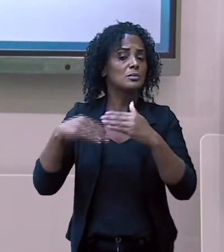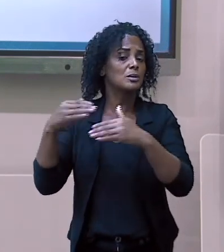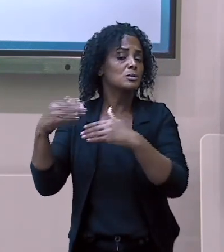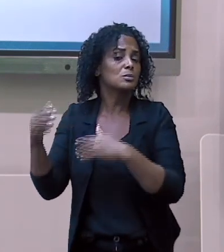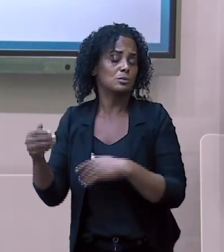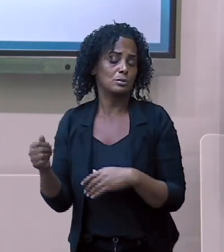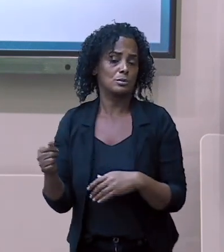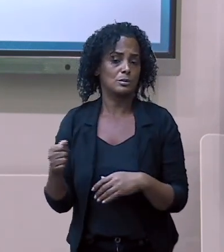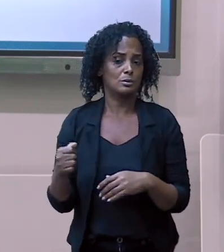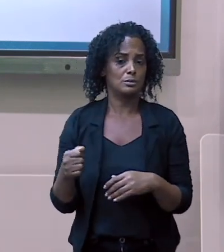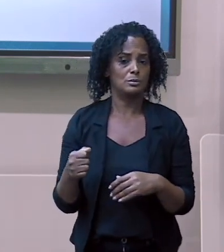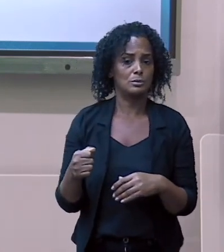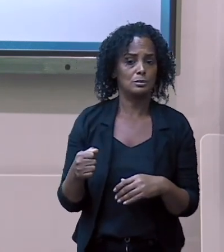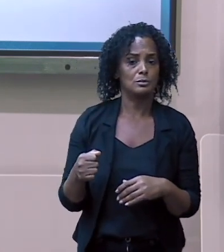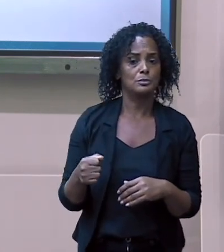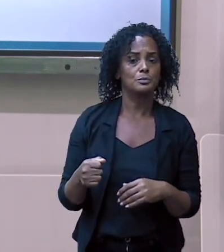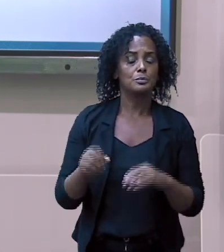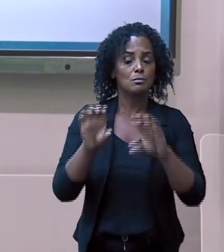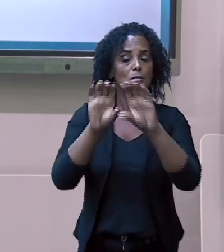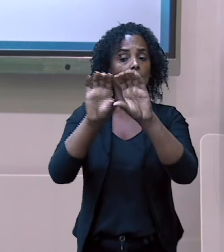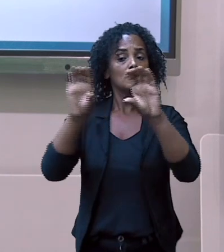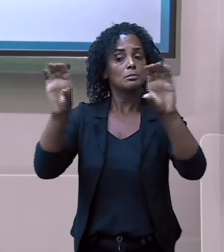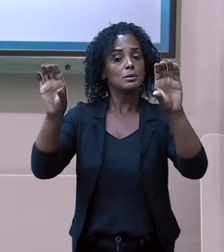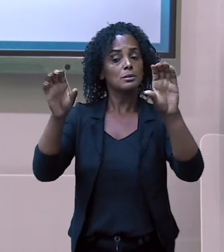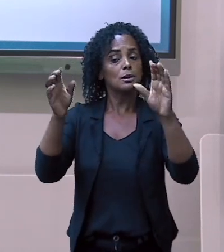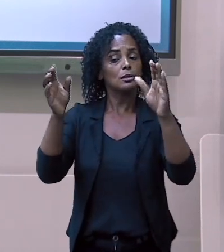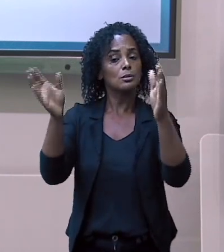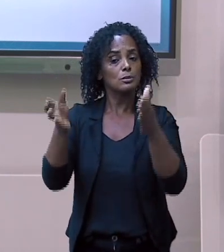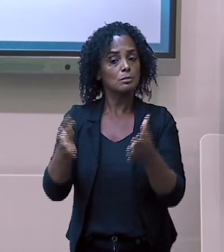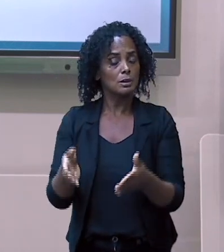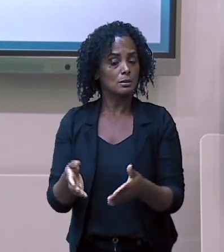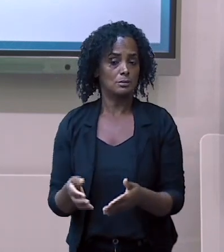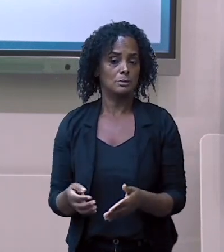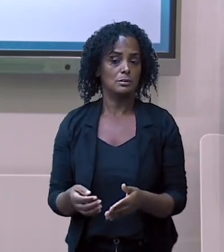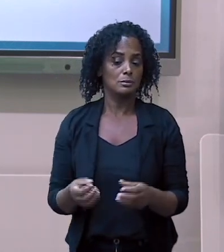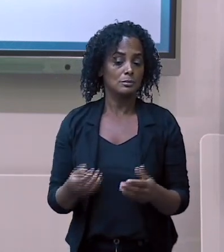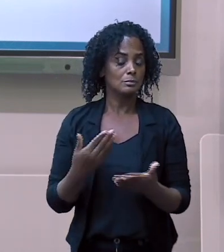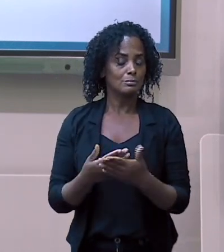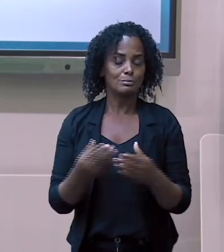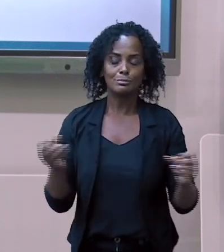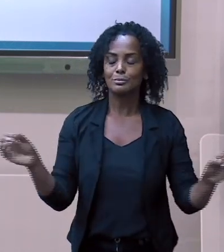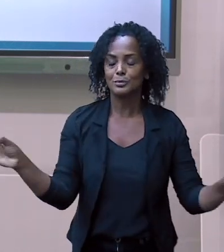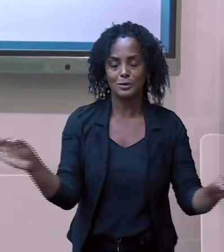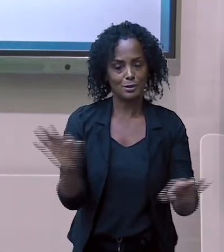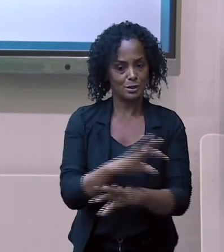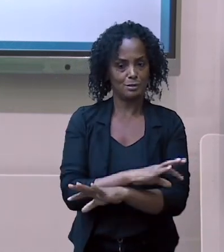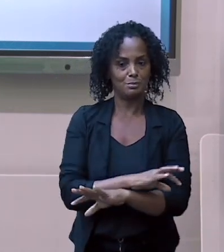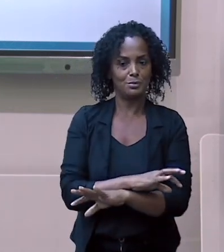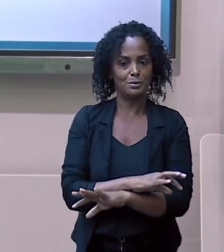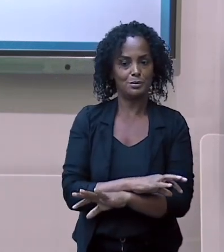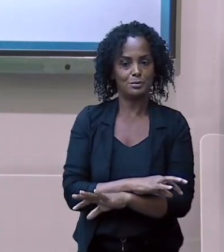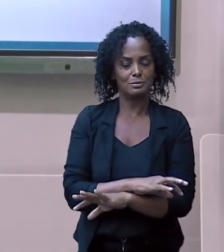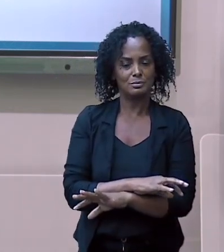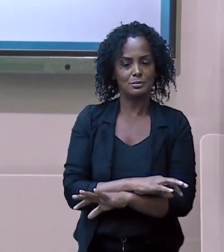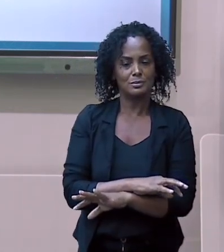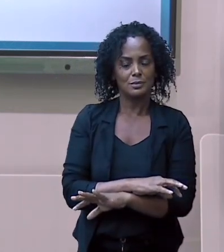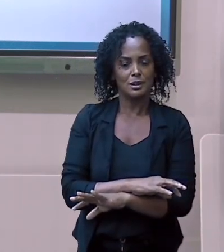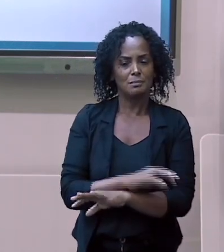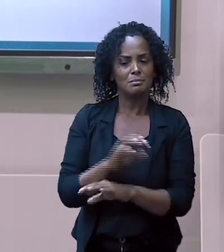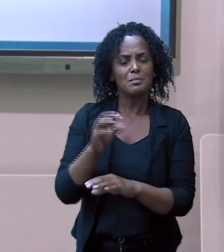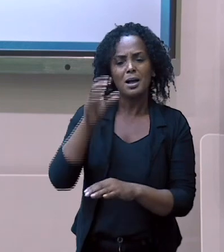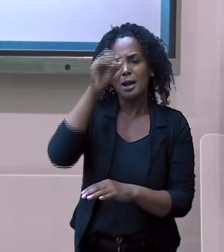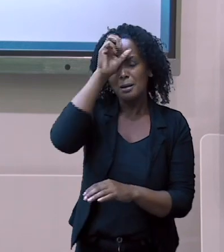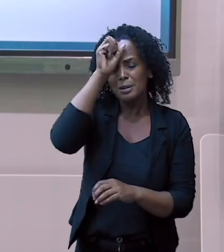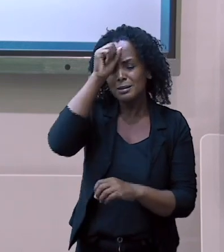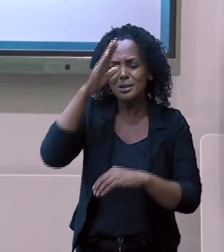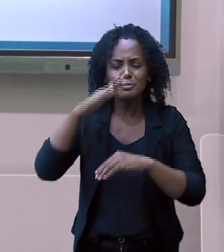resultado desta expressão numérica. Nós finalizamos a nossa aula por aqui, temos muito conhecimento ainda para adquirir sobre as